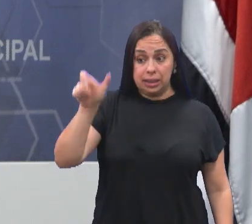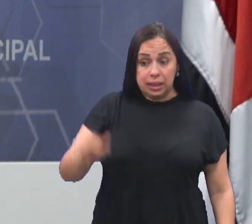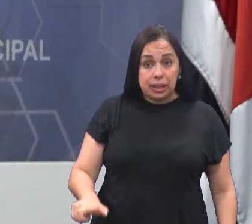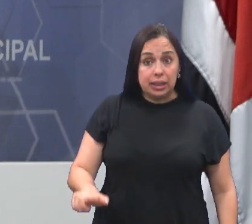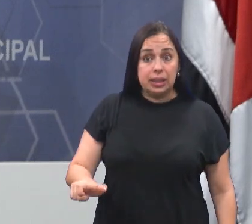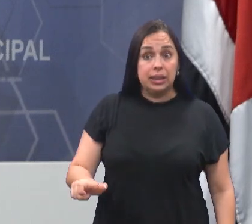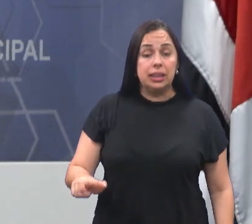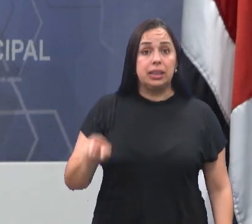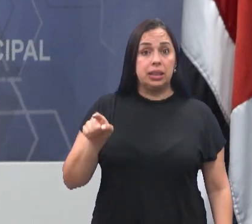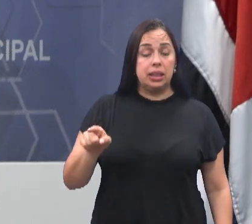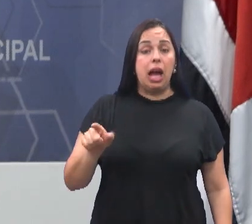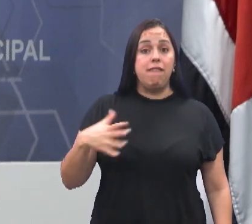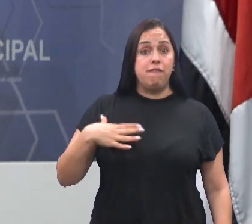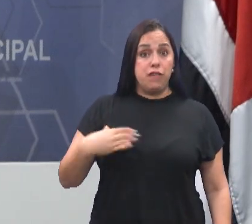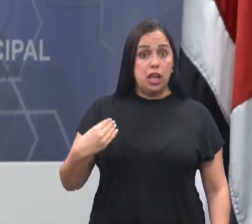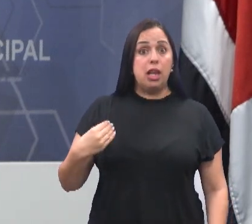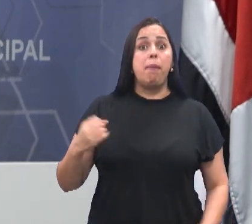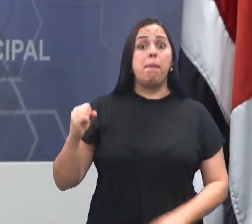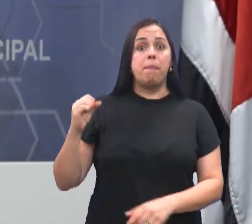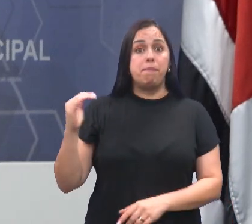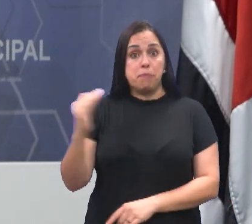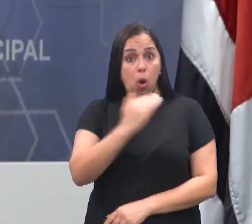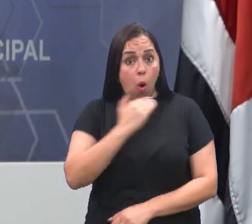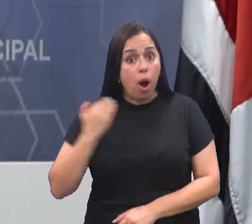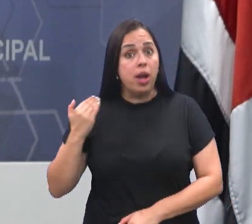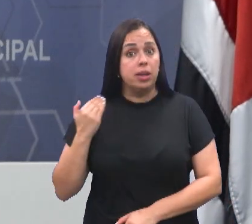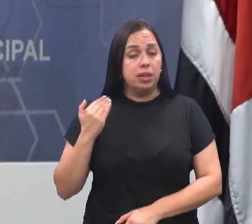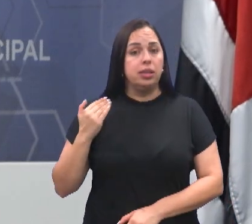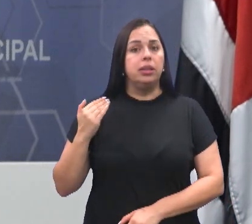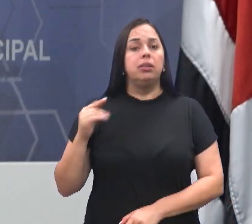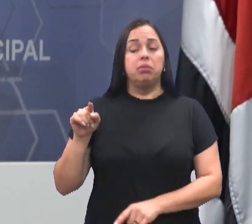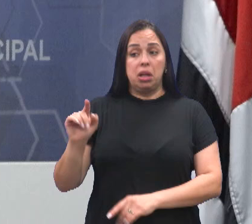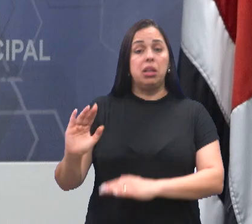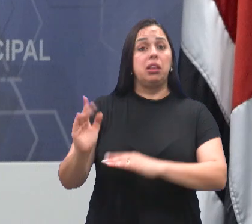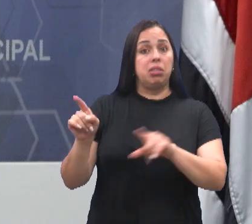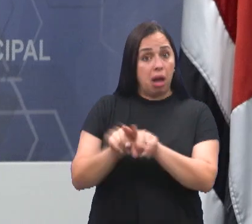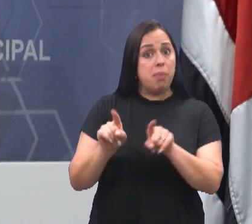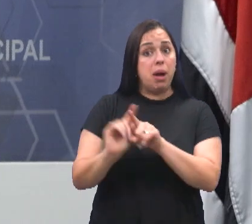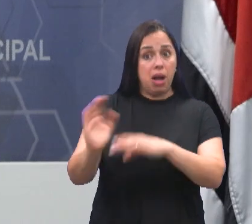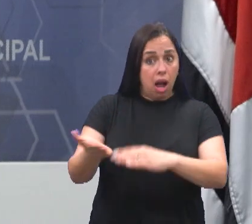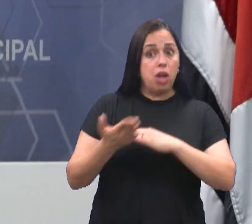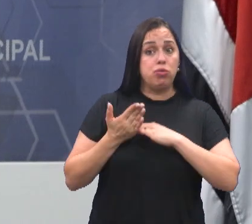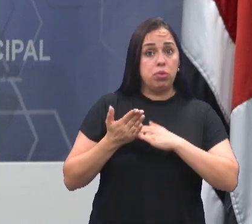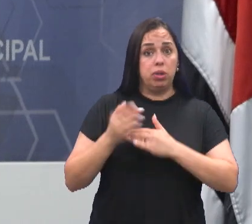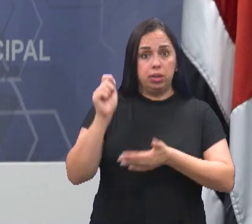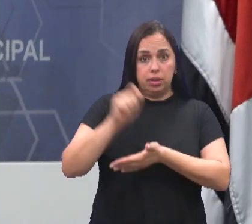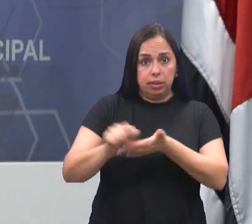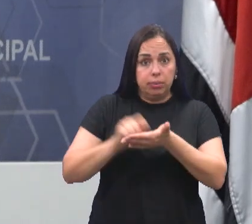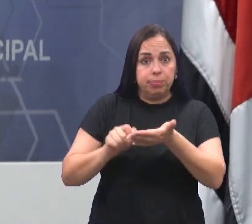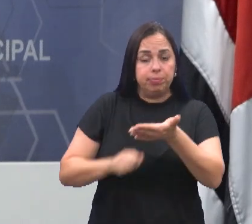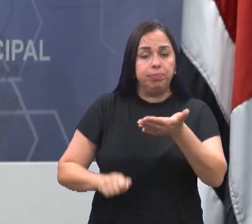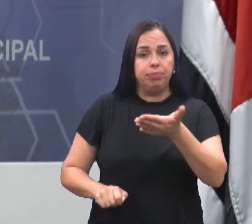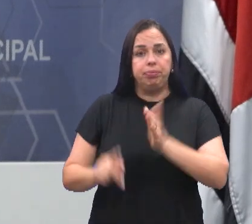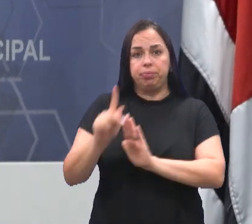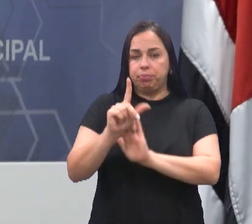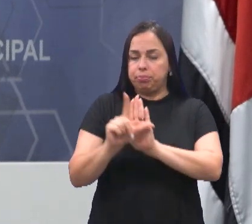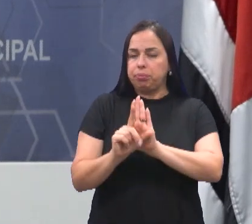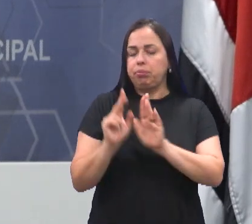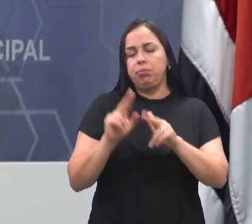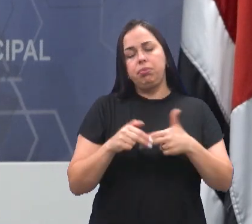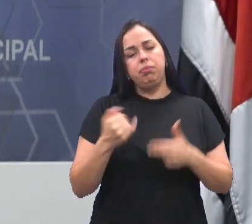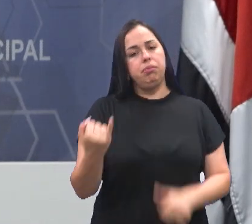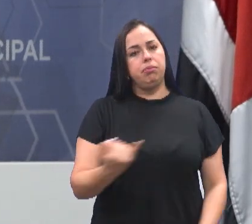mulher, né, assassinada pelo marido também ajudou nesse processo. E é de suma